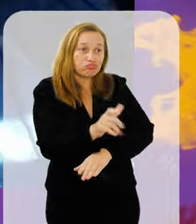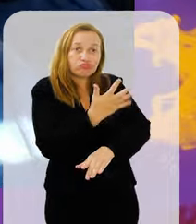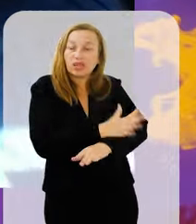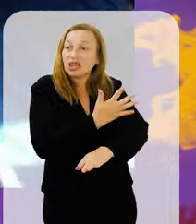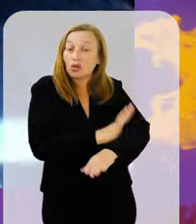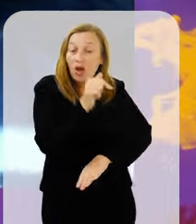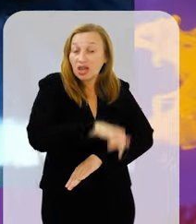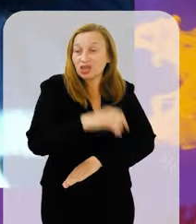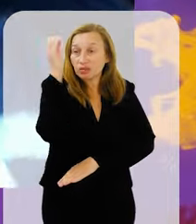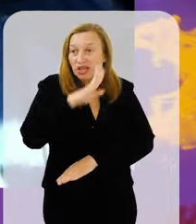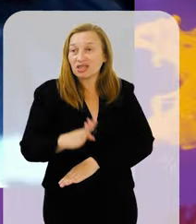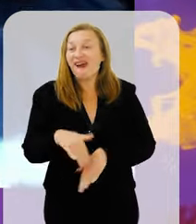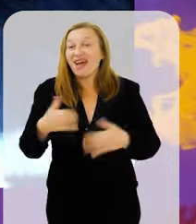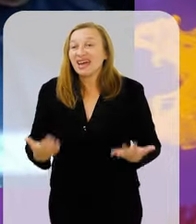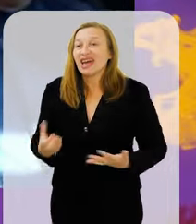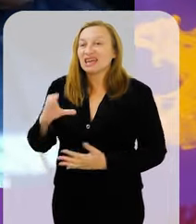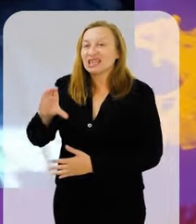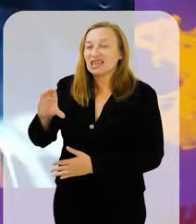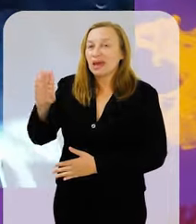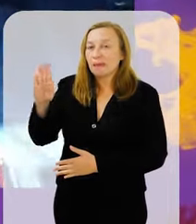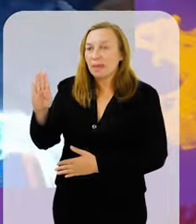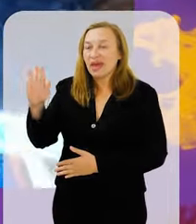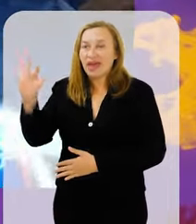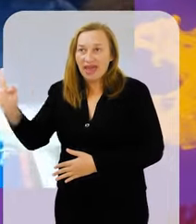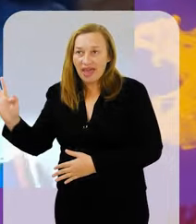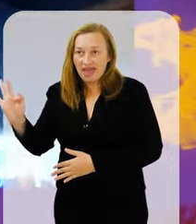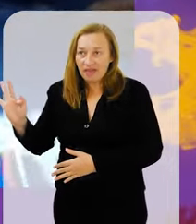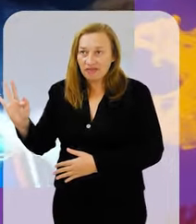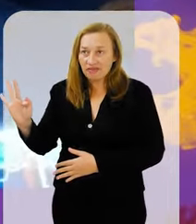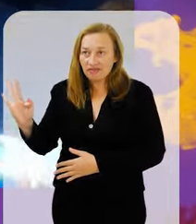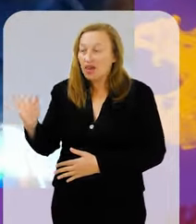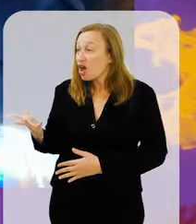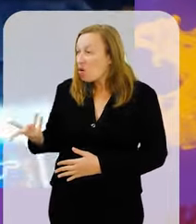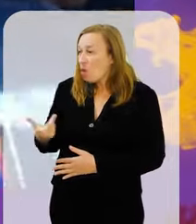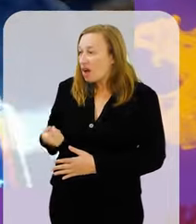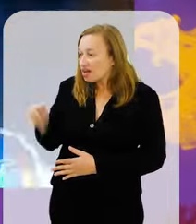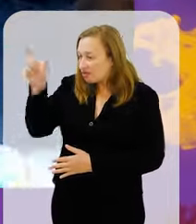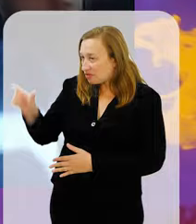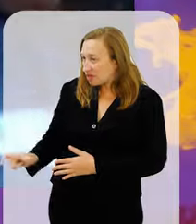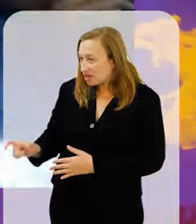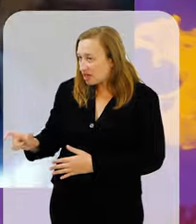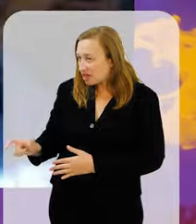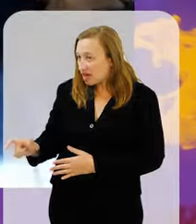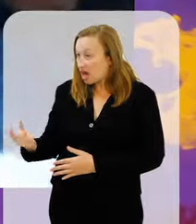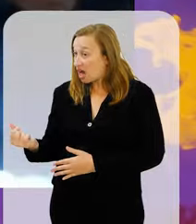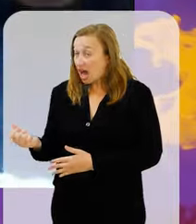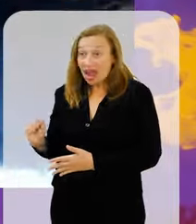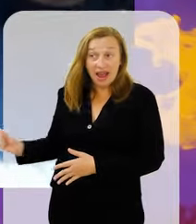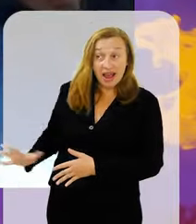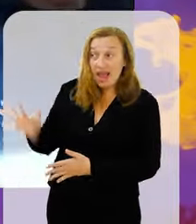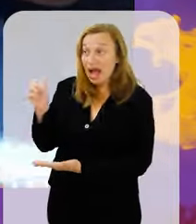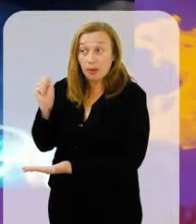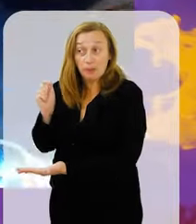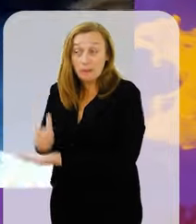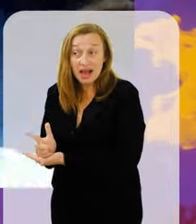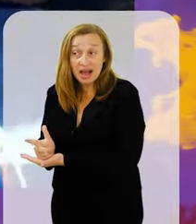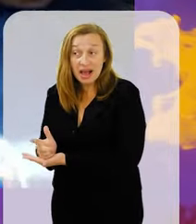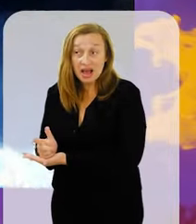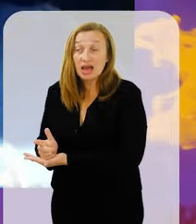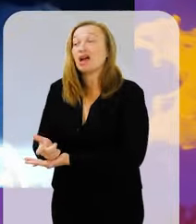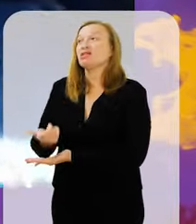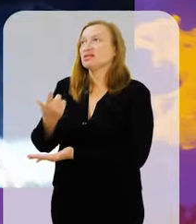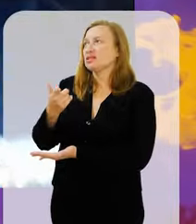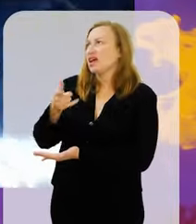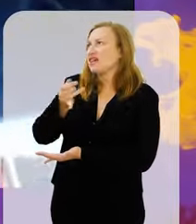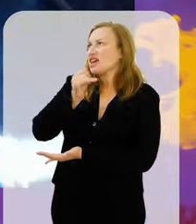aqui no Brasil. Aí, quer dizer, a CBF qualifica os caras, cobra uma licença caríssima para poder o cara se qualificar aqui no Brasil. Aí você tem